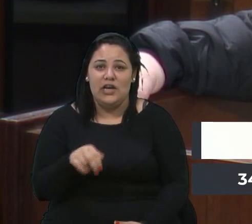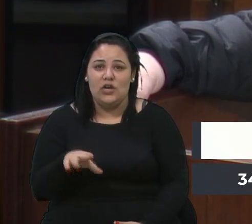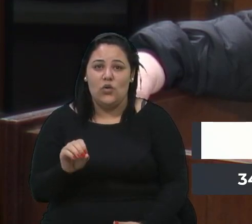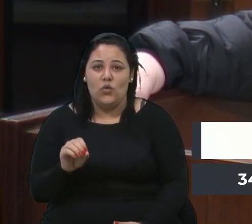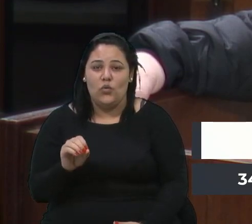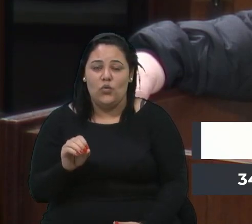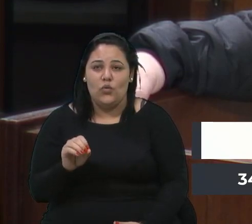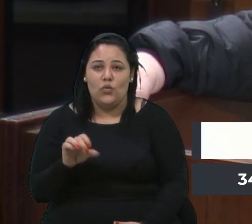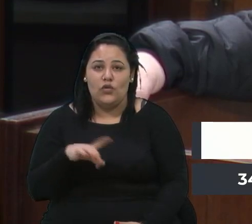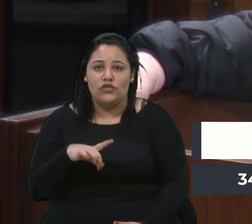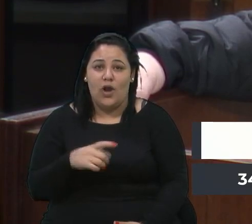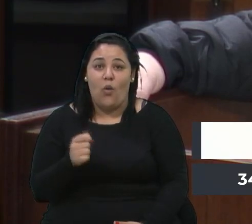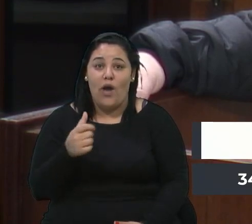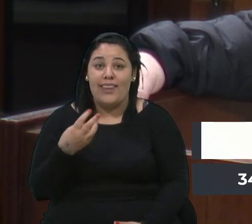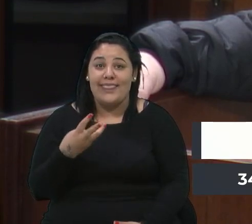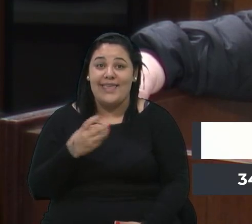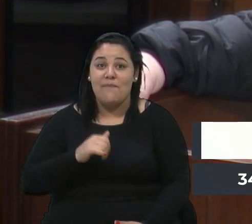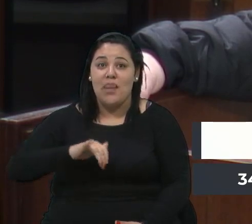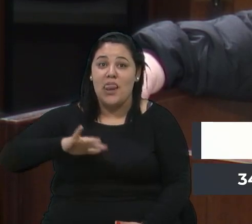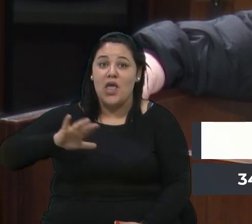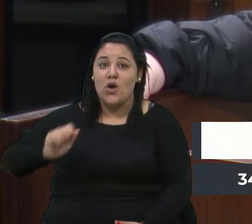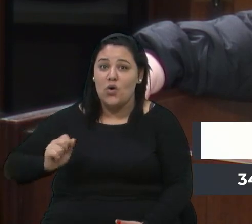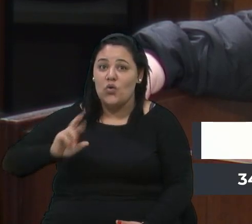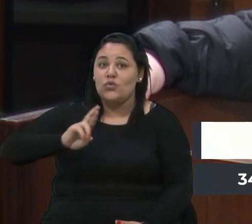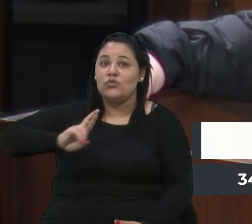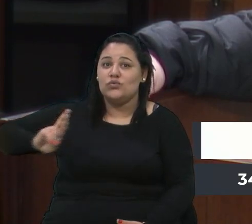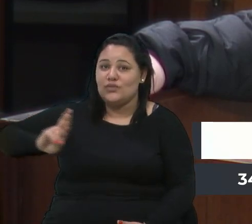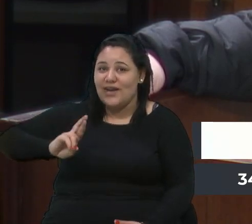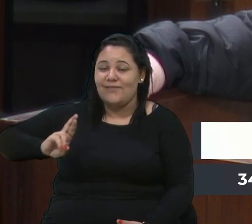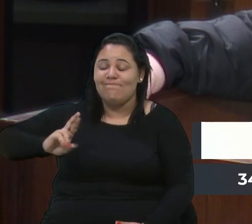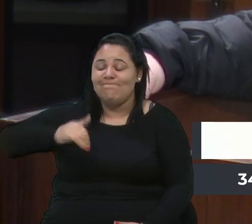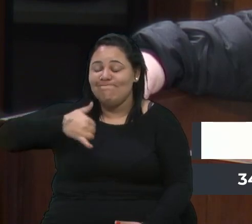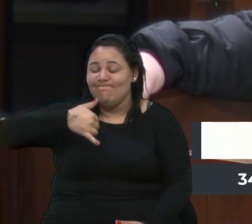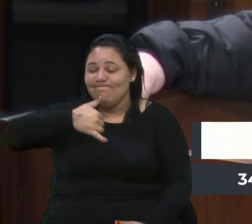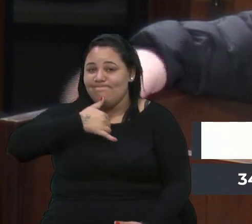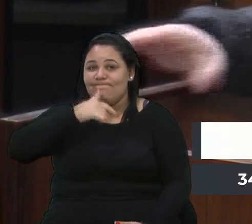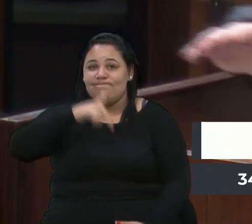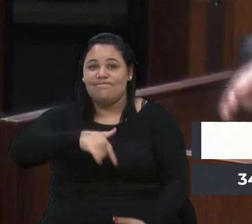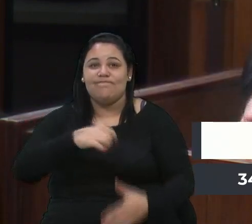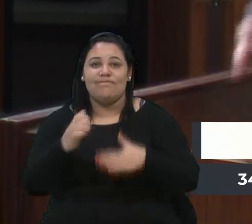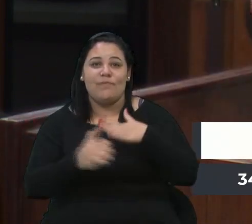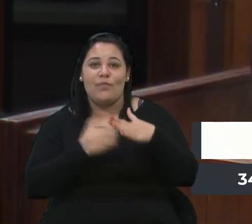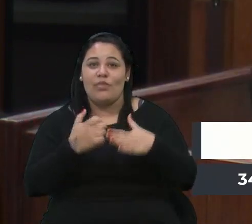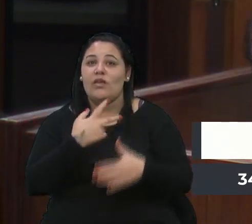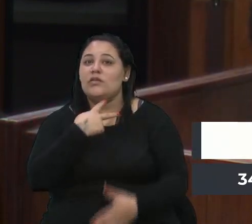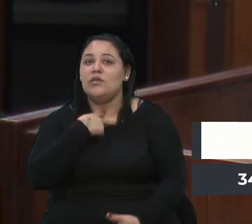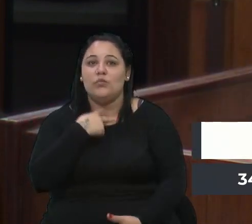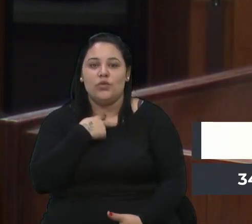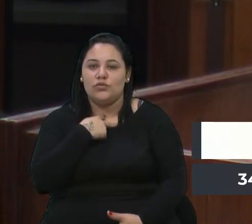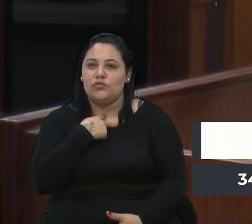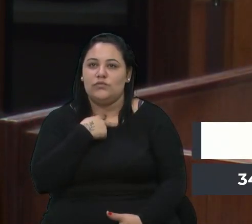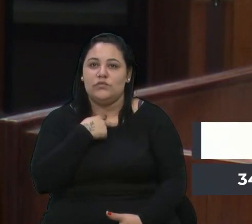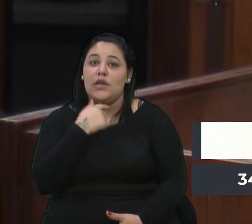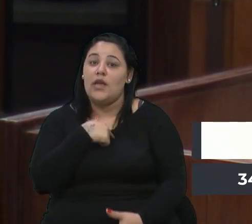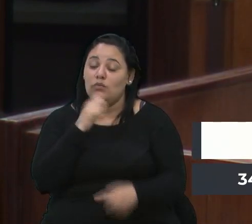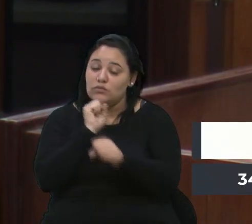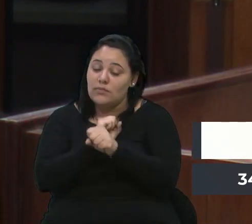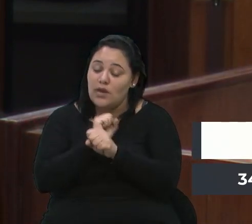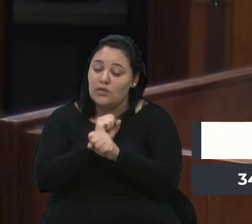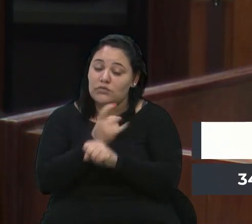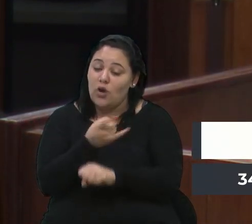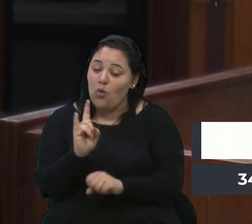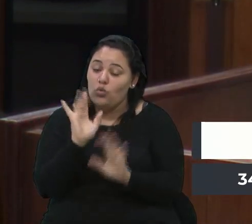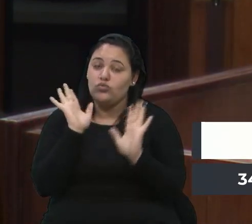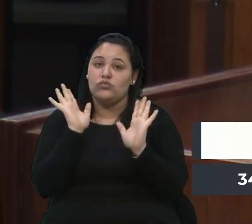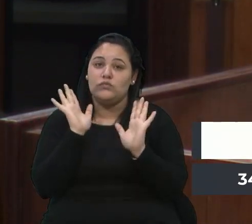3 milhões de reais, que infelizmente essas empresas não podem, mas tomara que seja a última.